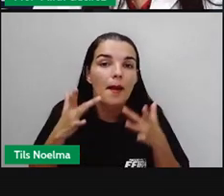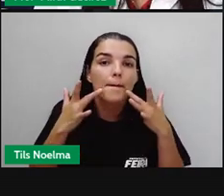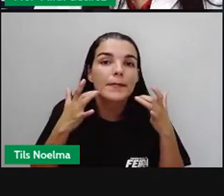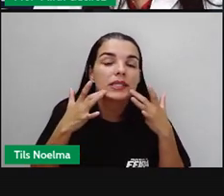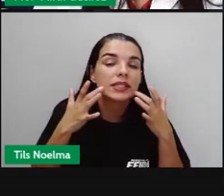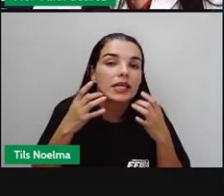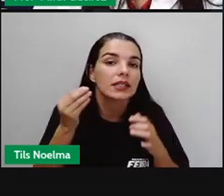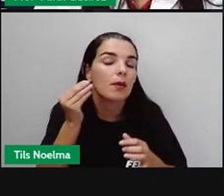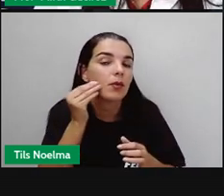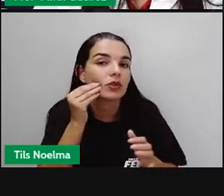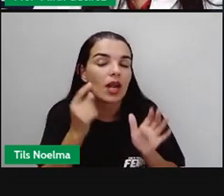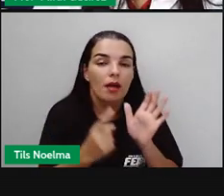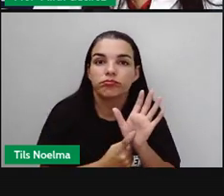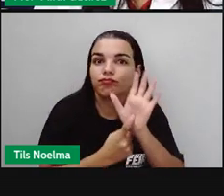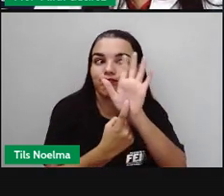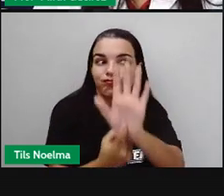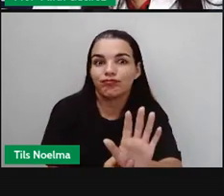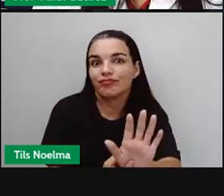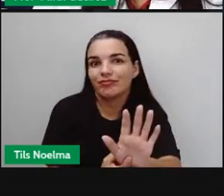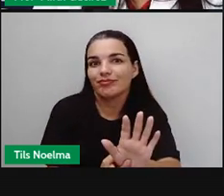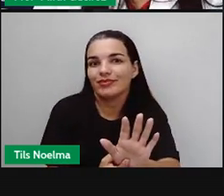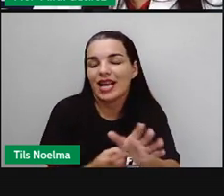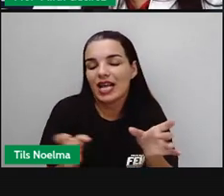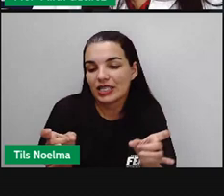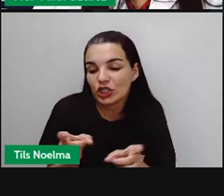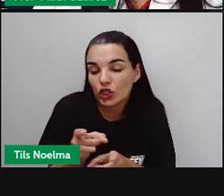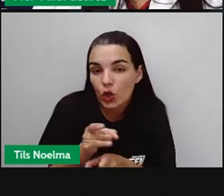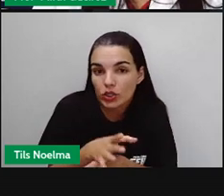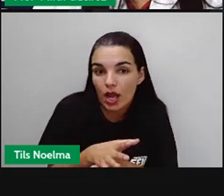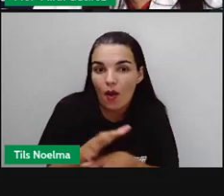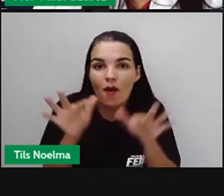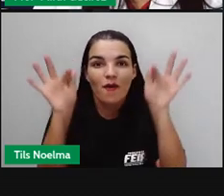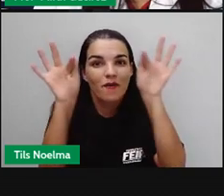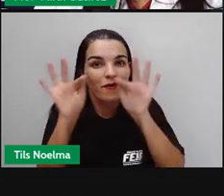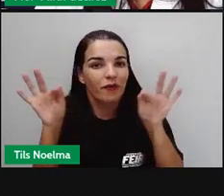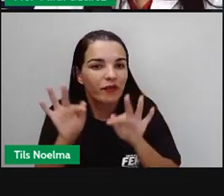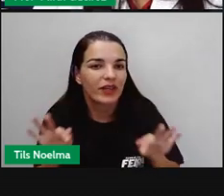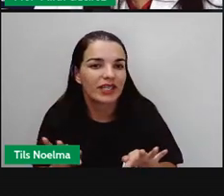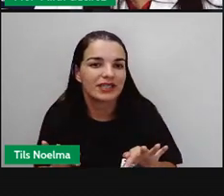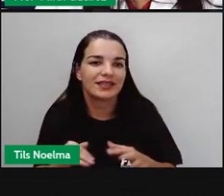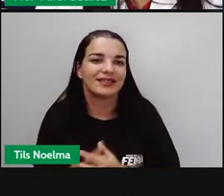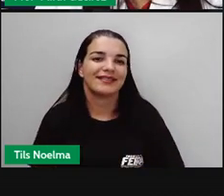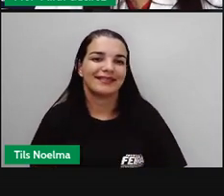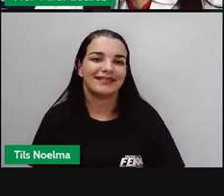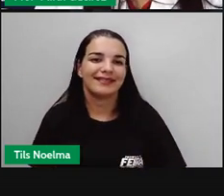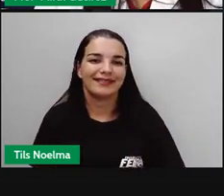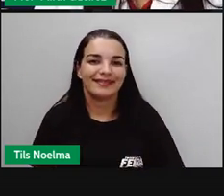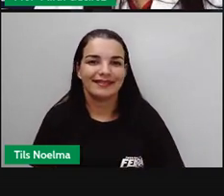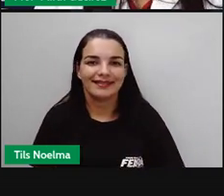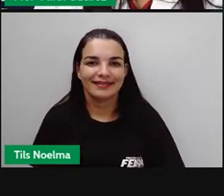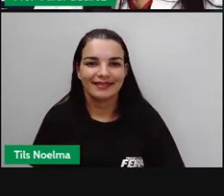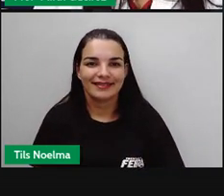geralmente apresenta uma solução para o enredo, que é o final feliz.